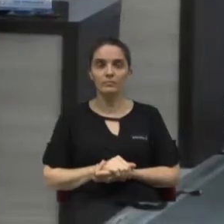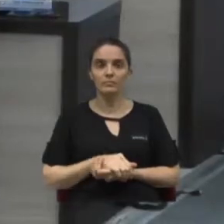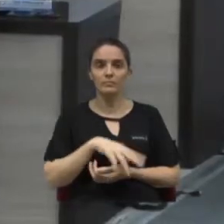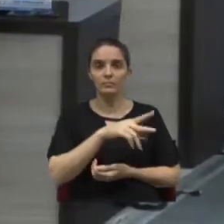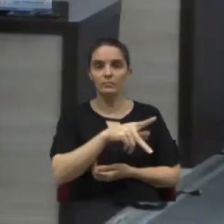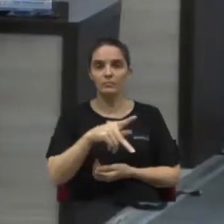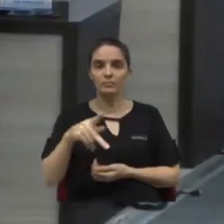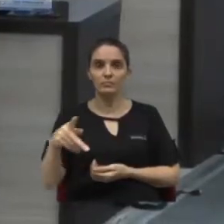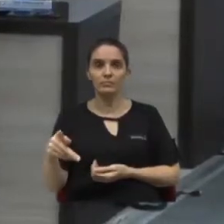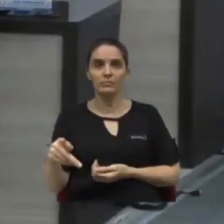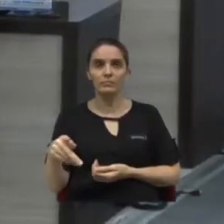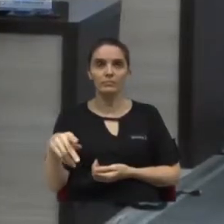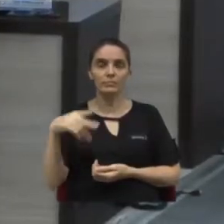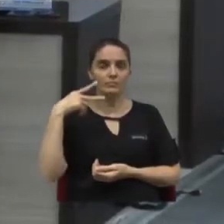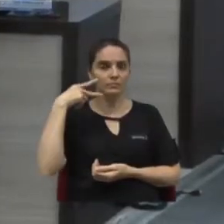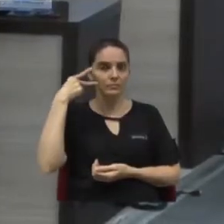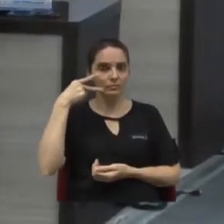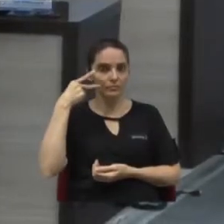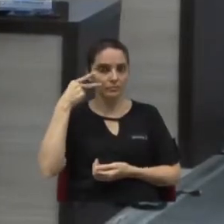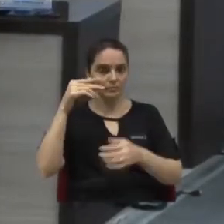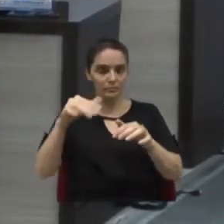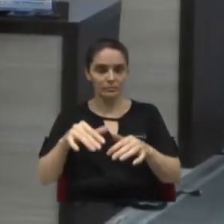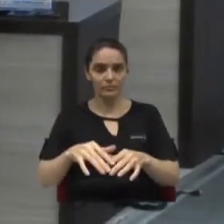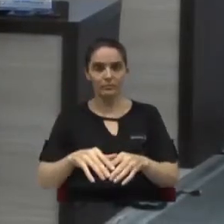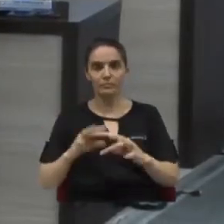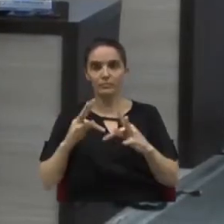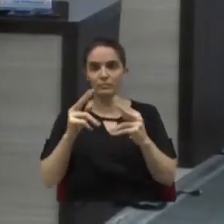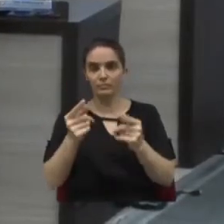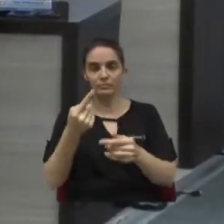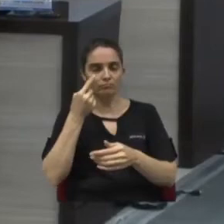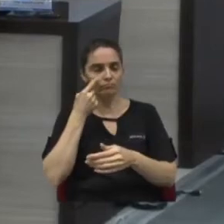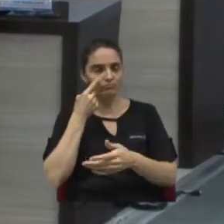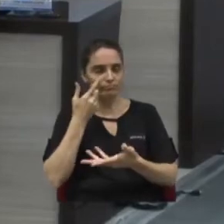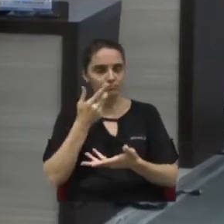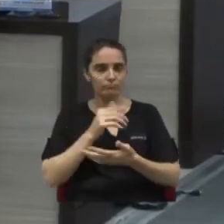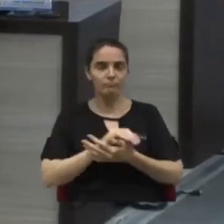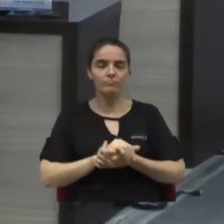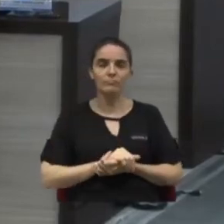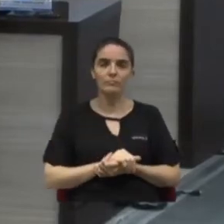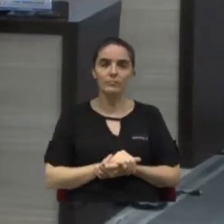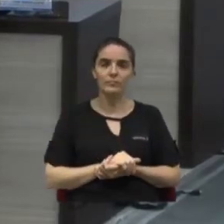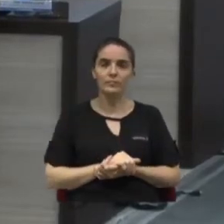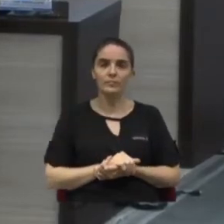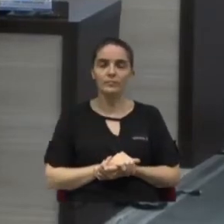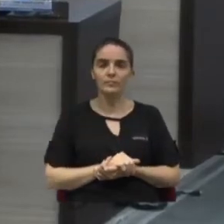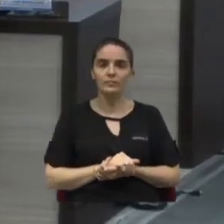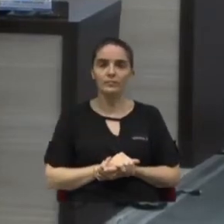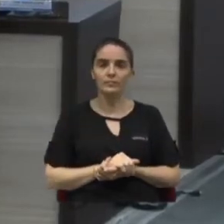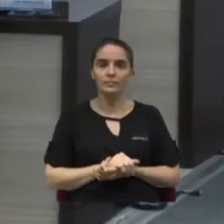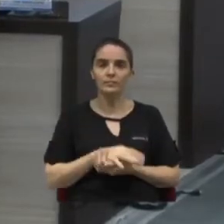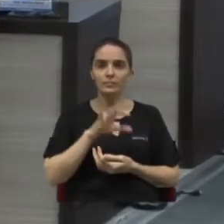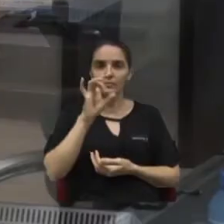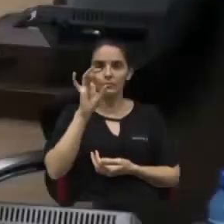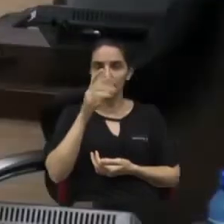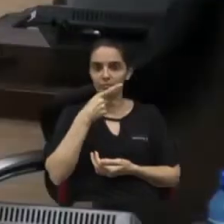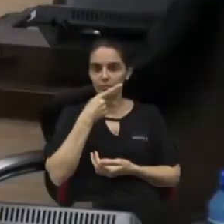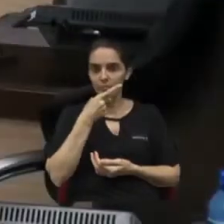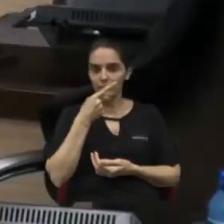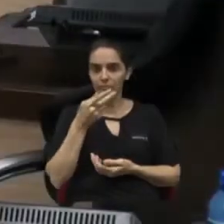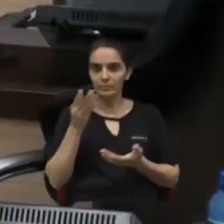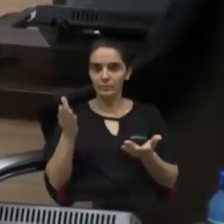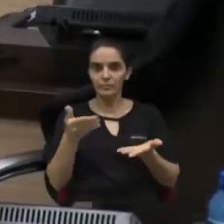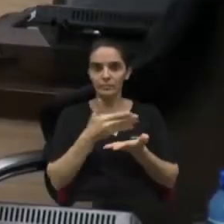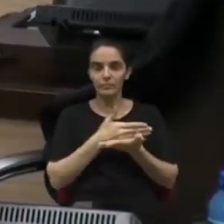Excelentíssimo presidente, nobres pares, público que nos acompanha. Gostaria de só fazer um registro logo nesse início